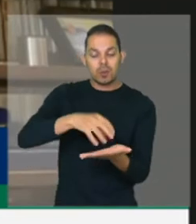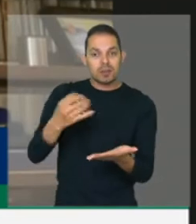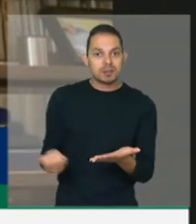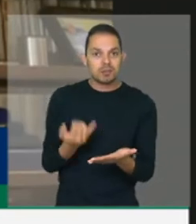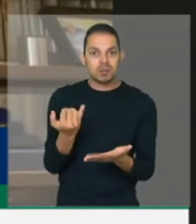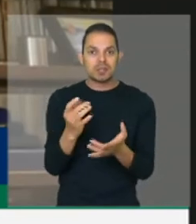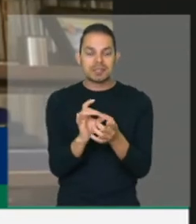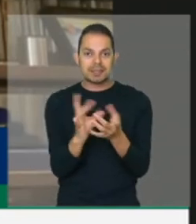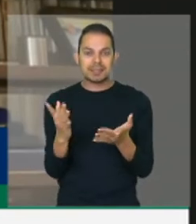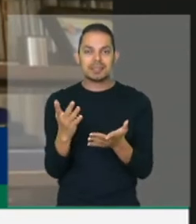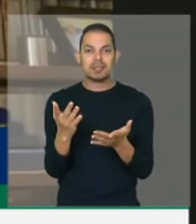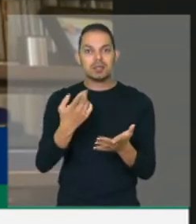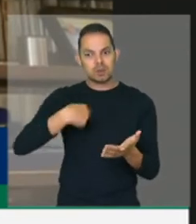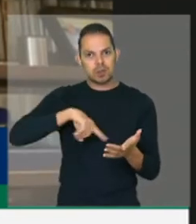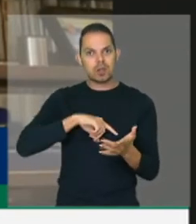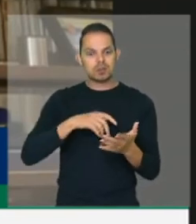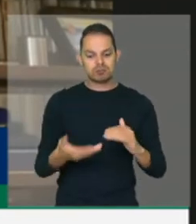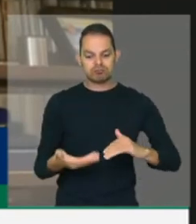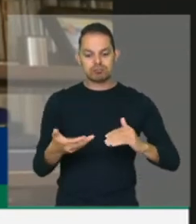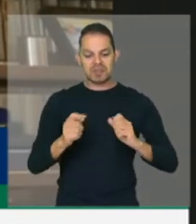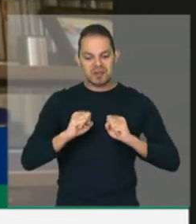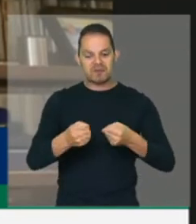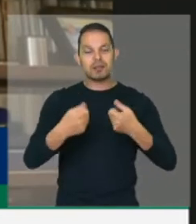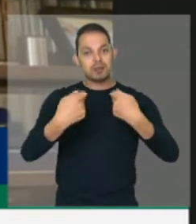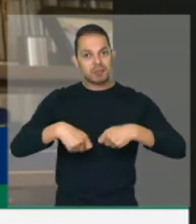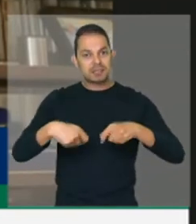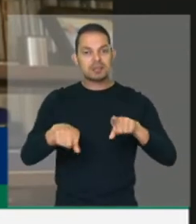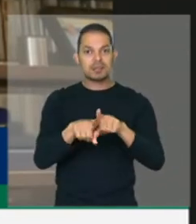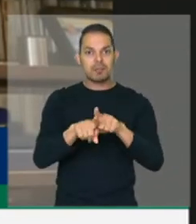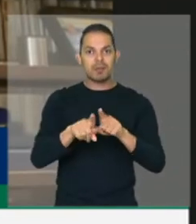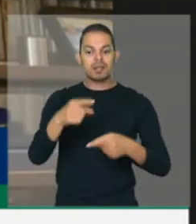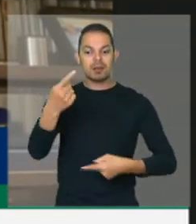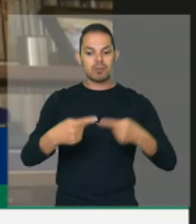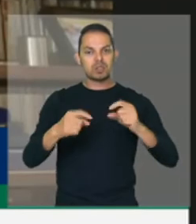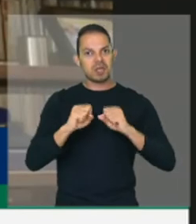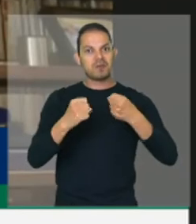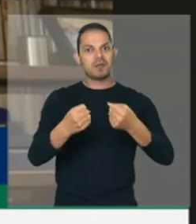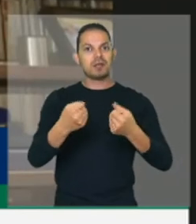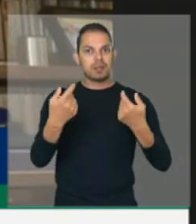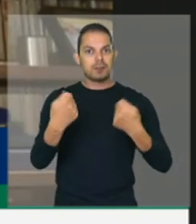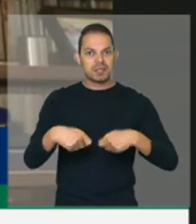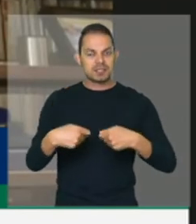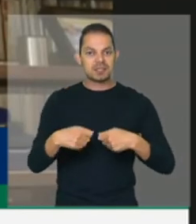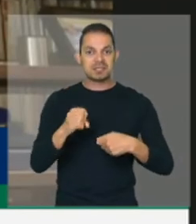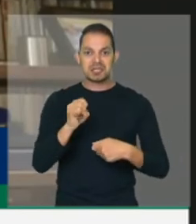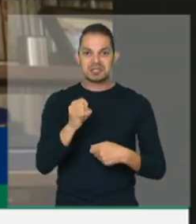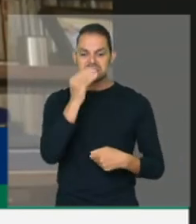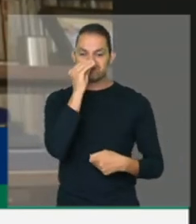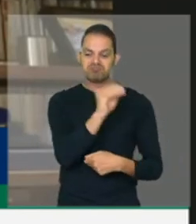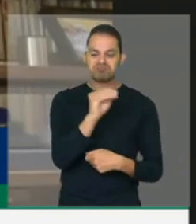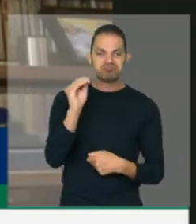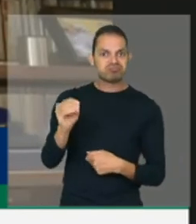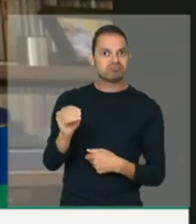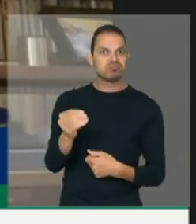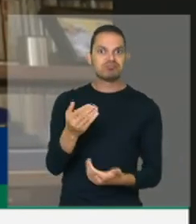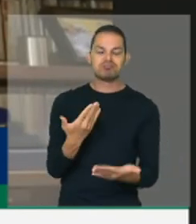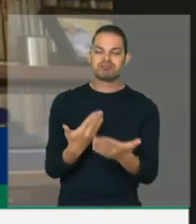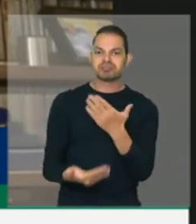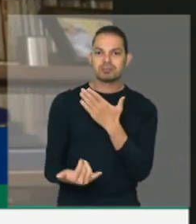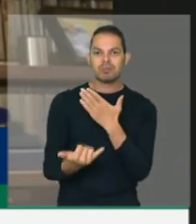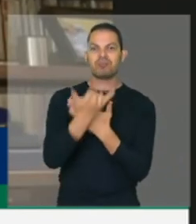E nós precisamos defender o parlamento e, consequentemente, a política, porque senão nós iremos para a vala comum e